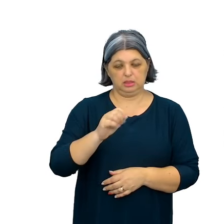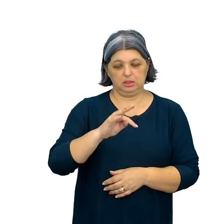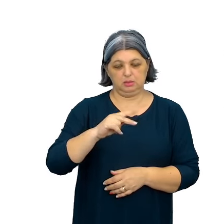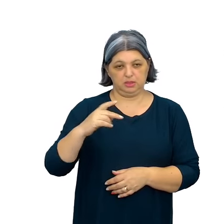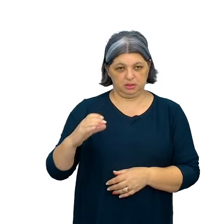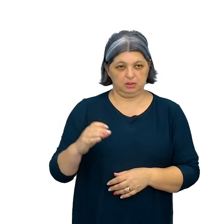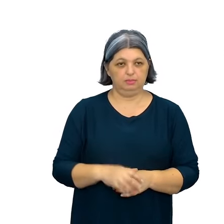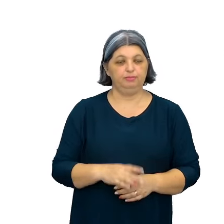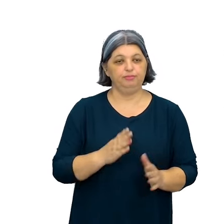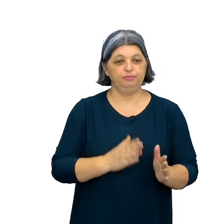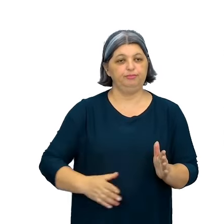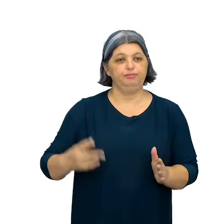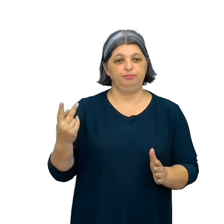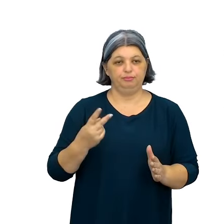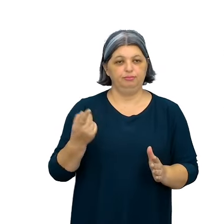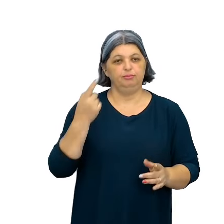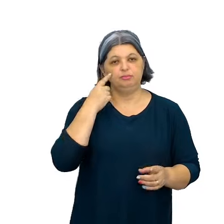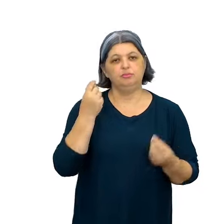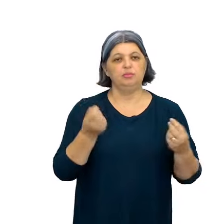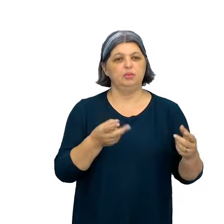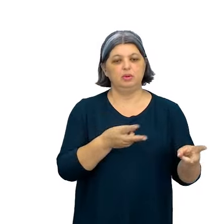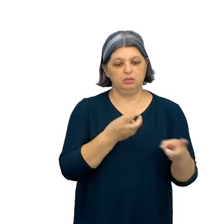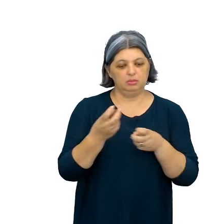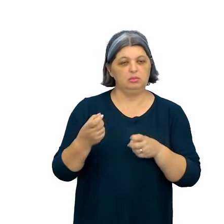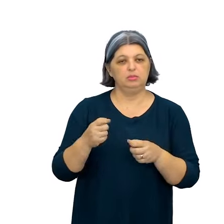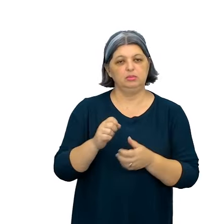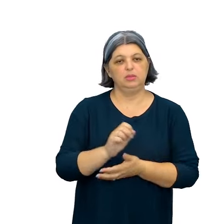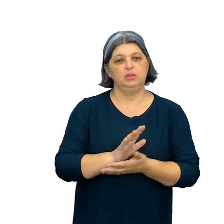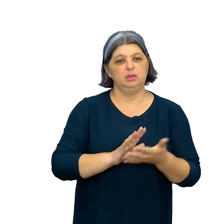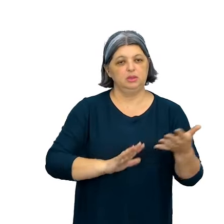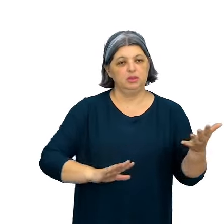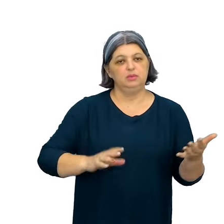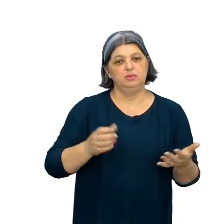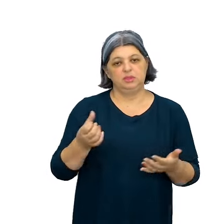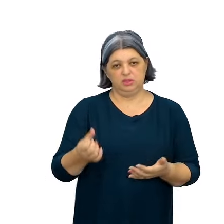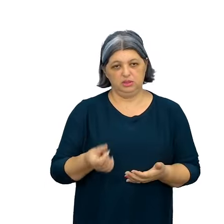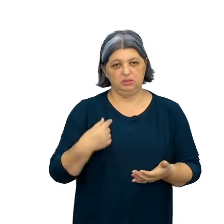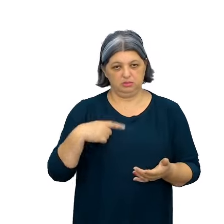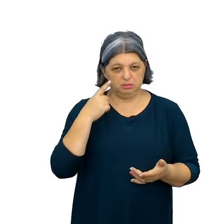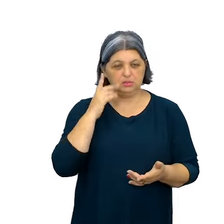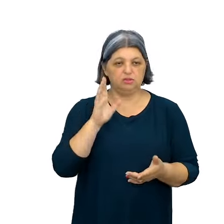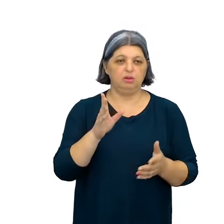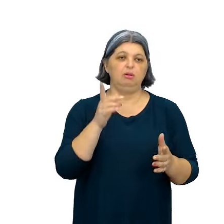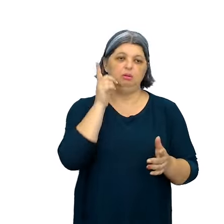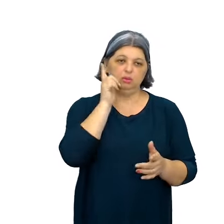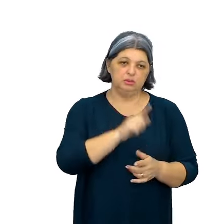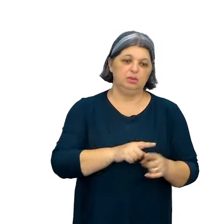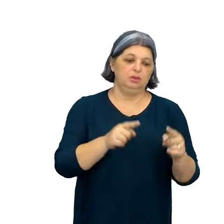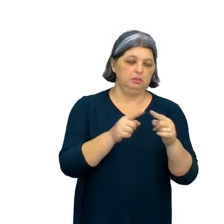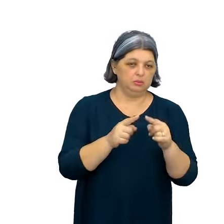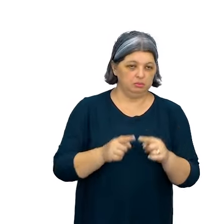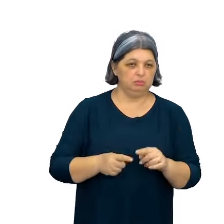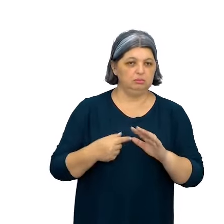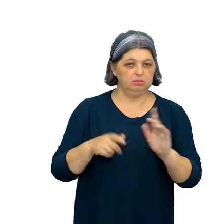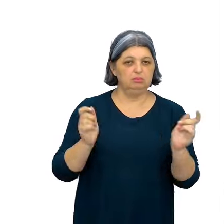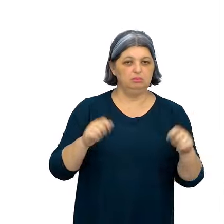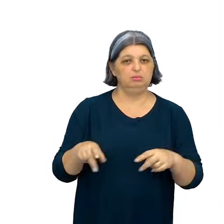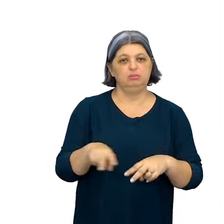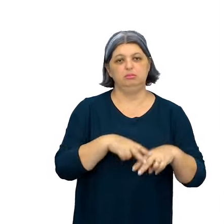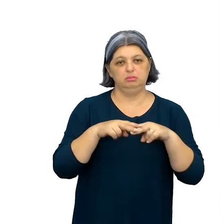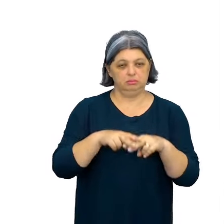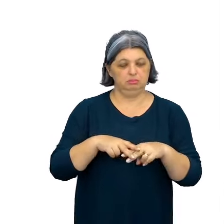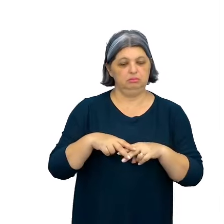segunda etapa, verificar se as aulas da sequência de atividade 6 foram selecionadas de maneira a atender às habilidades necessárias para serem retomadas